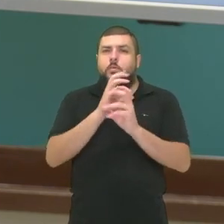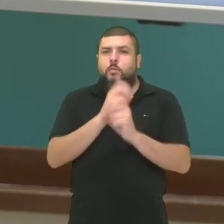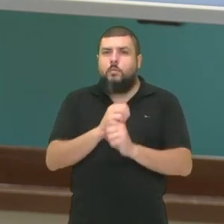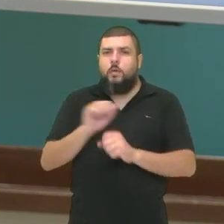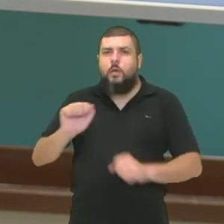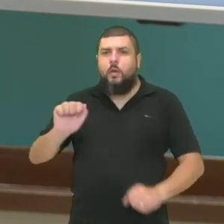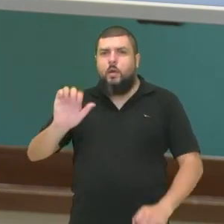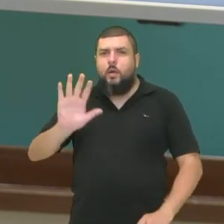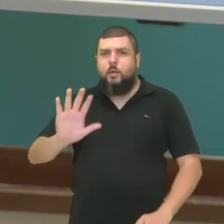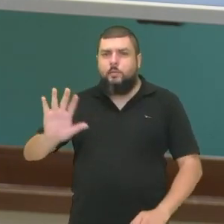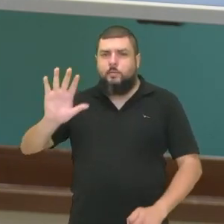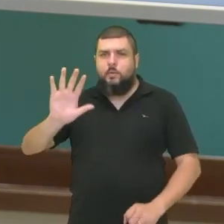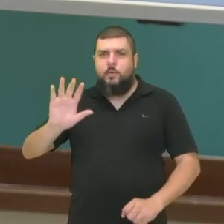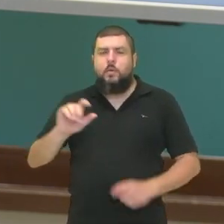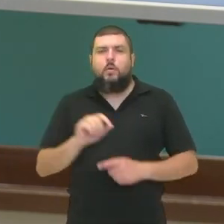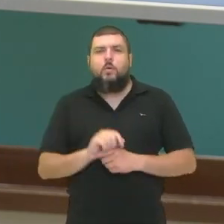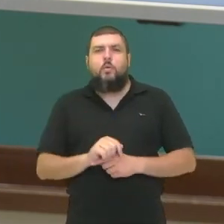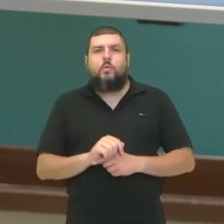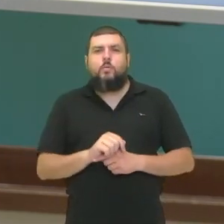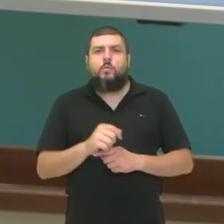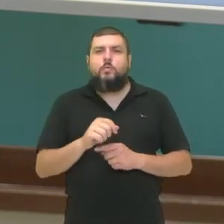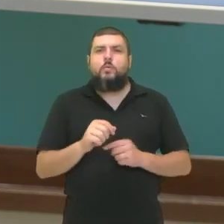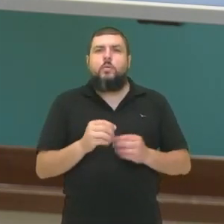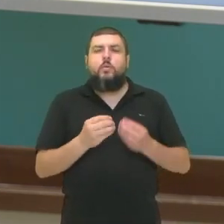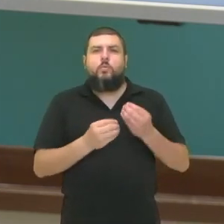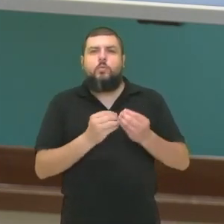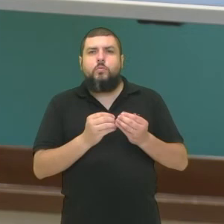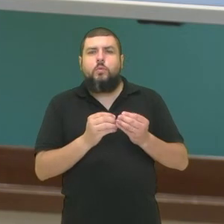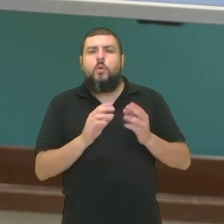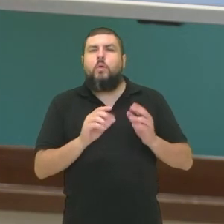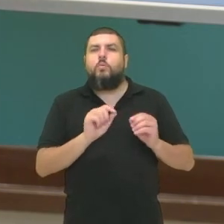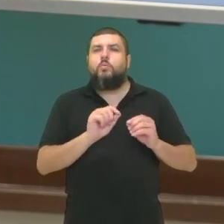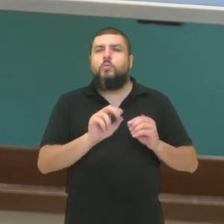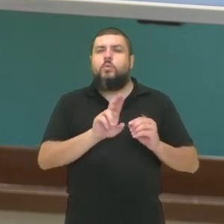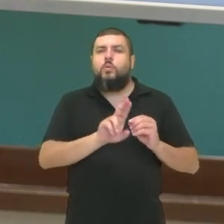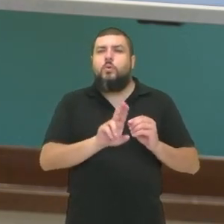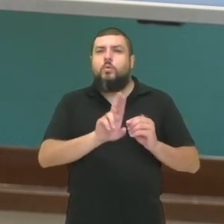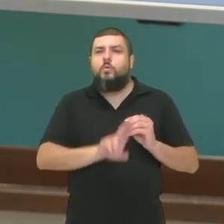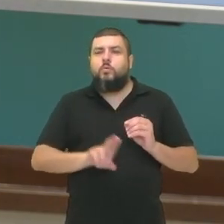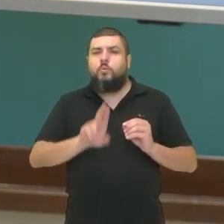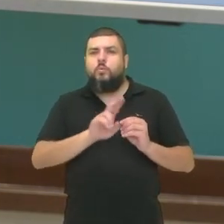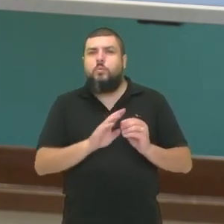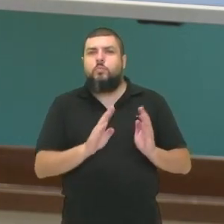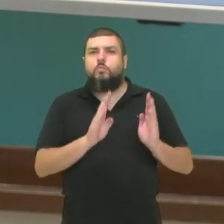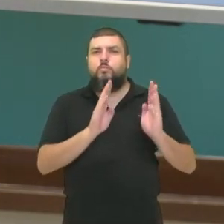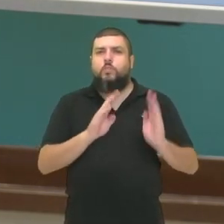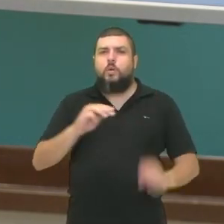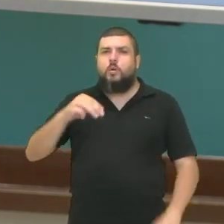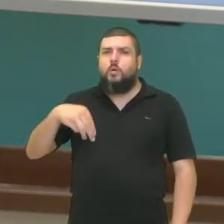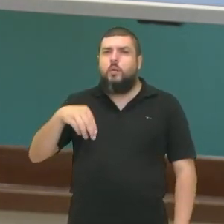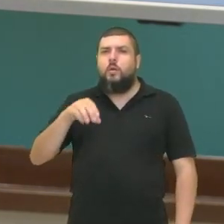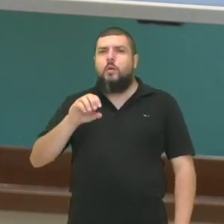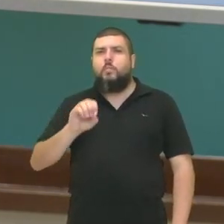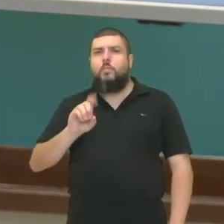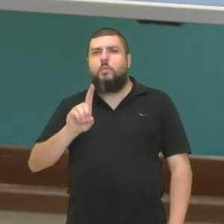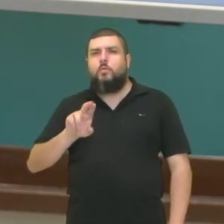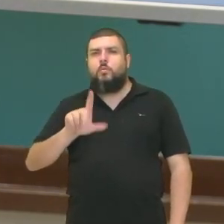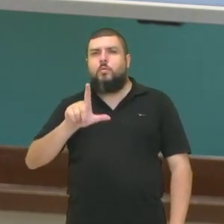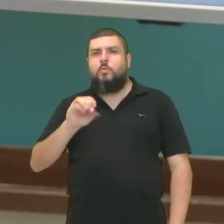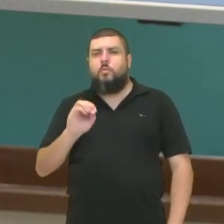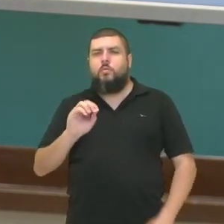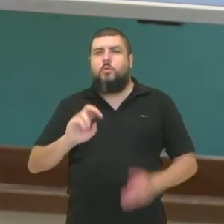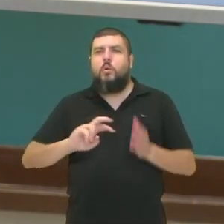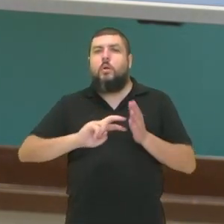da área, vai ser 1/2 do módulo de D. Isso que é muito importante, né? Módulo significa